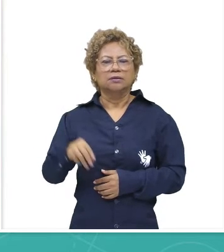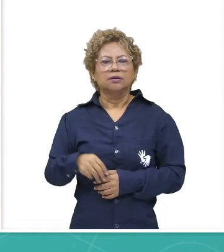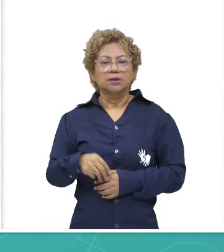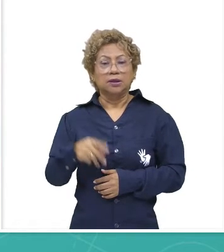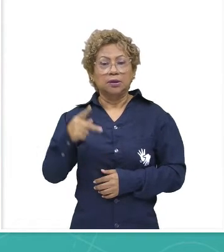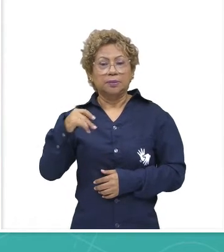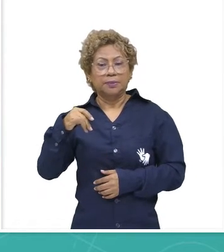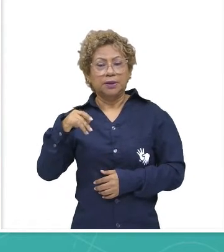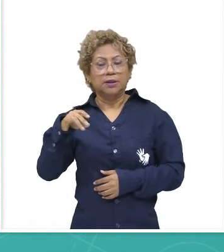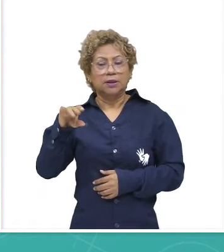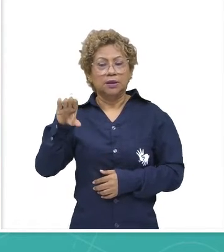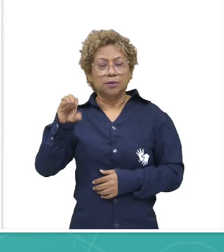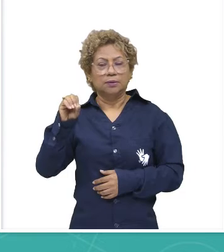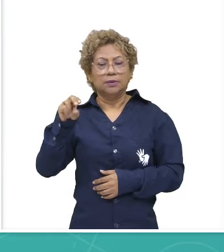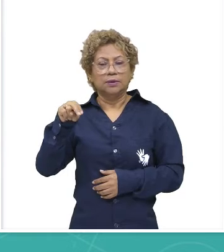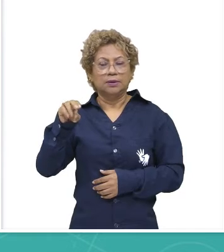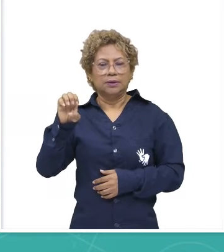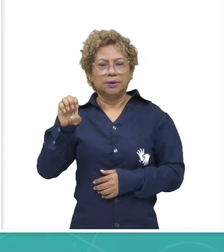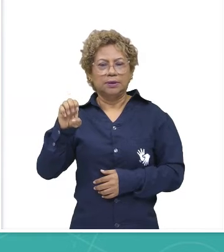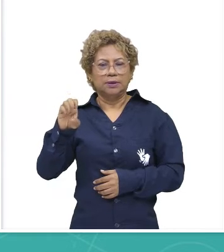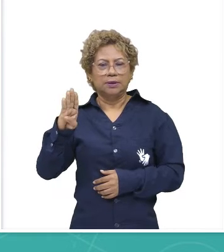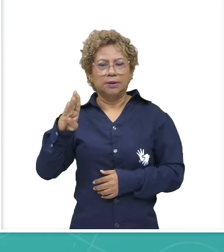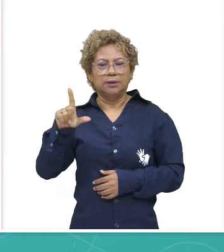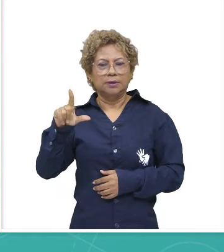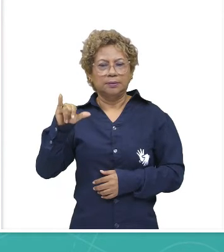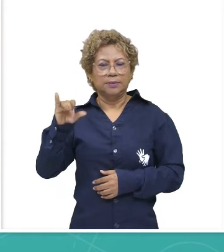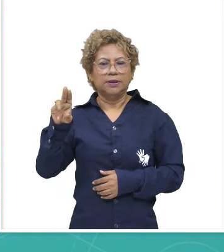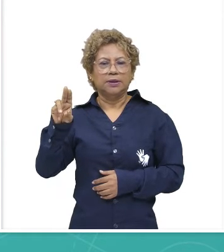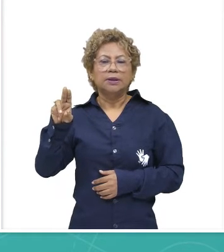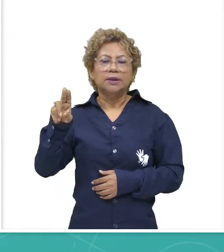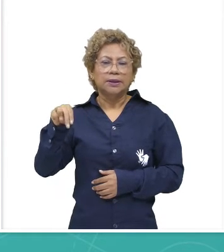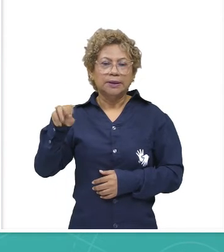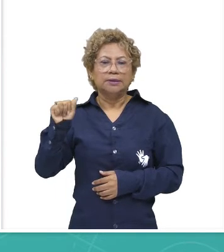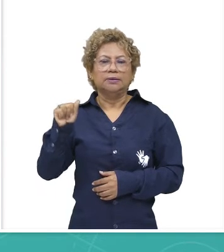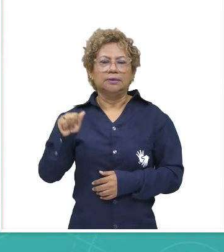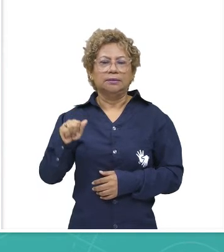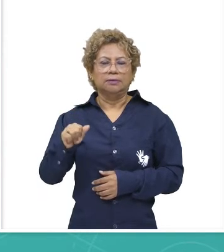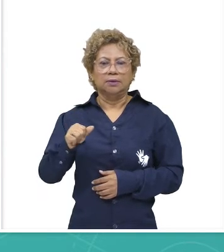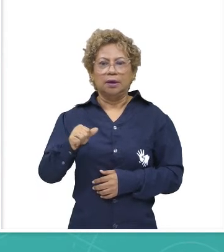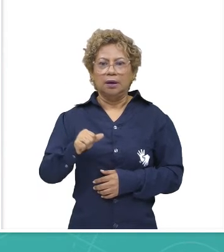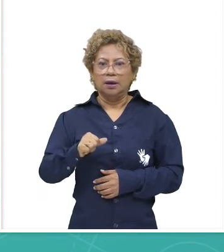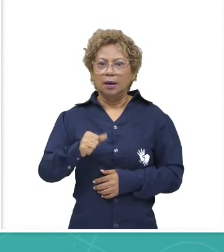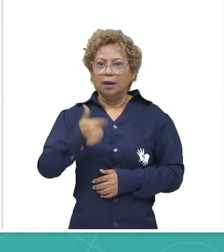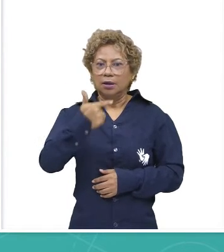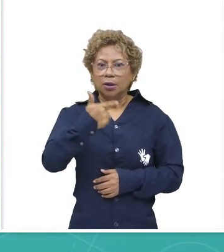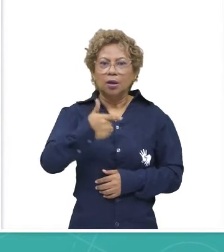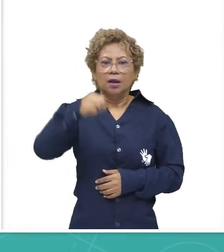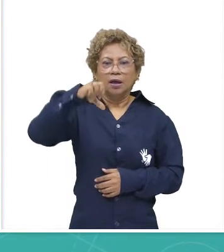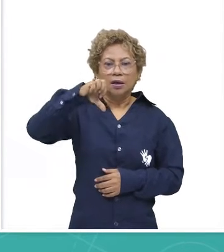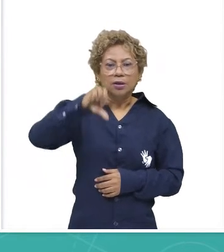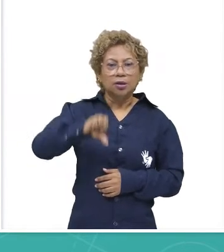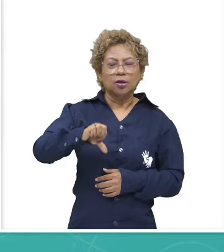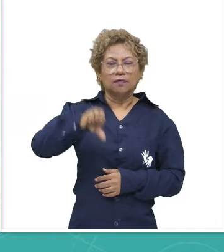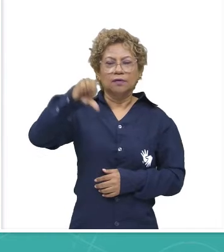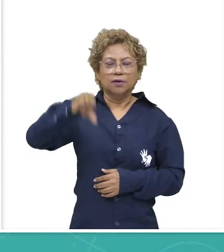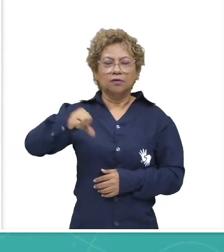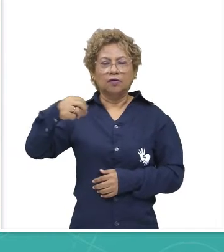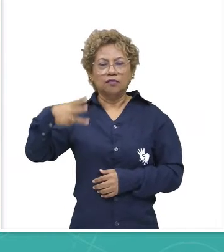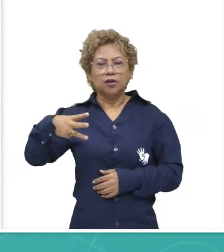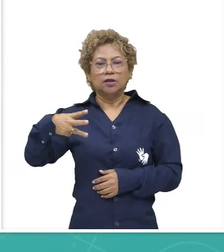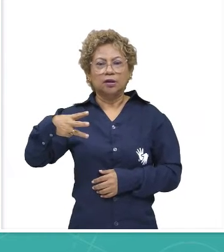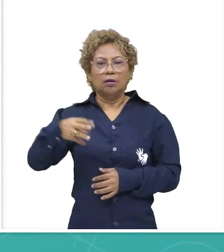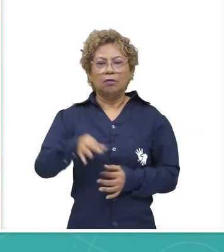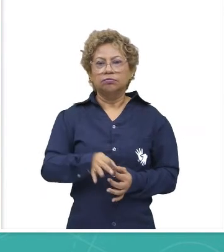um preparo. Não é qualquer pessoa que vai lá e vai escalar o Pico da Neblina. Até pode ser, mas vai correr risco, pode ter